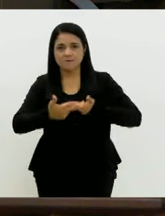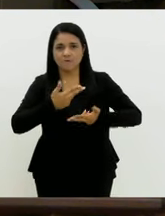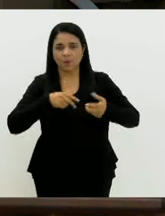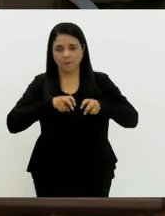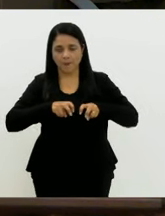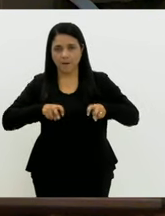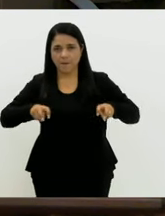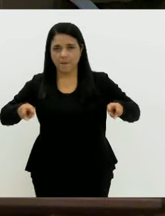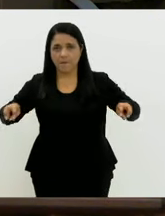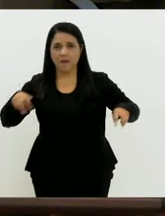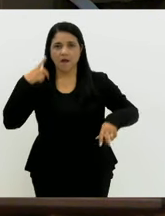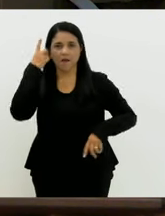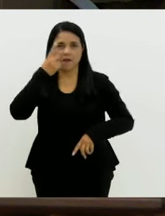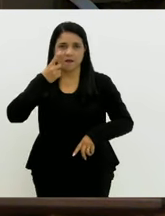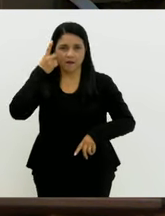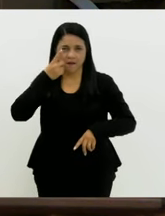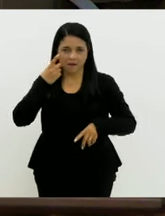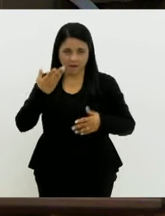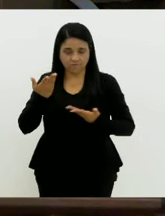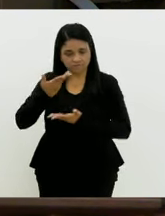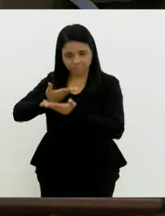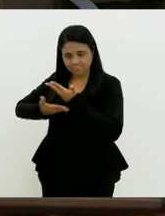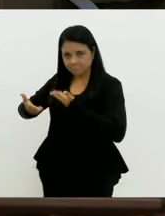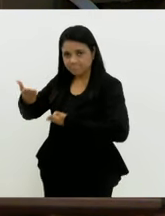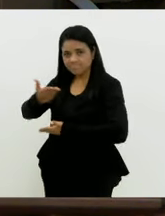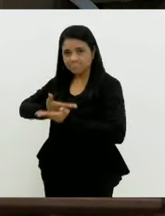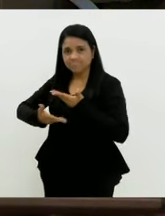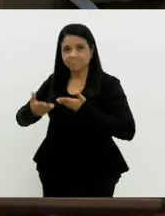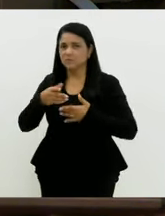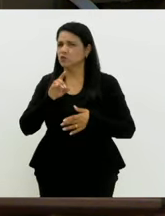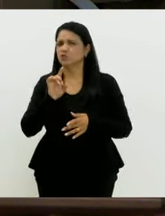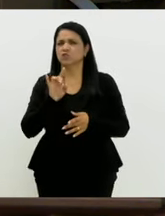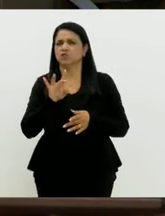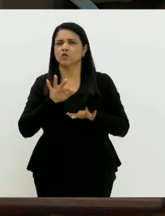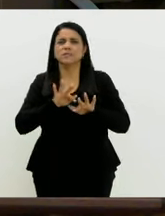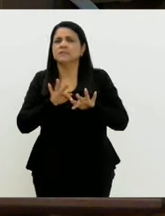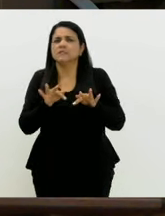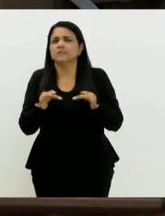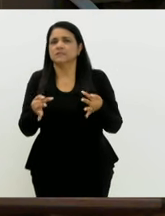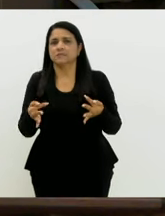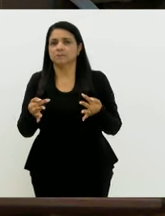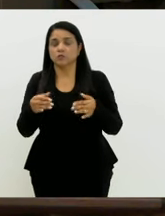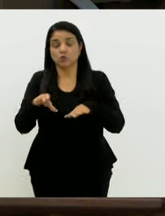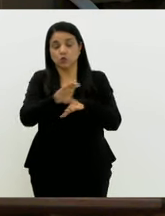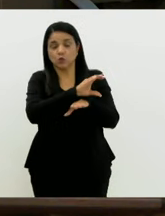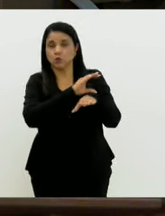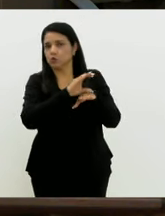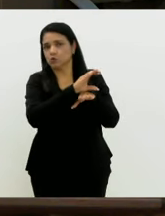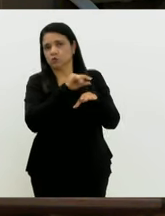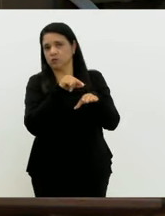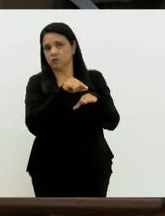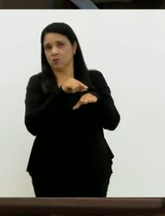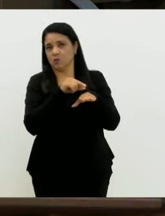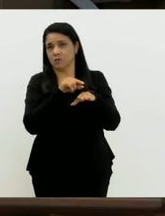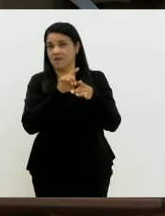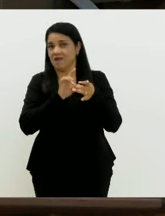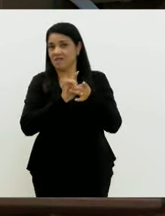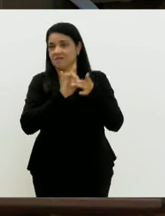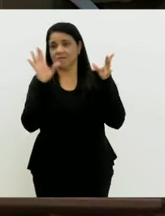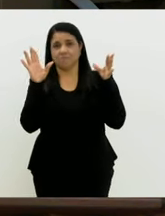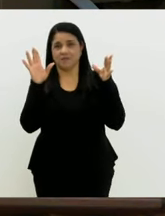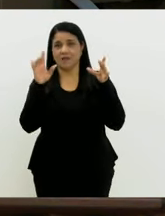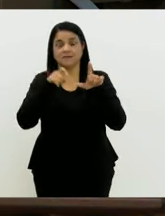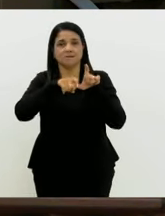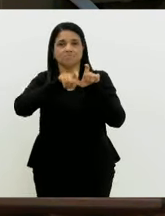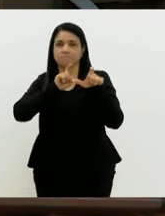E quando digo essa relação, não é simplesmente pelo princípio constitucional da independência e da harmonia dos